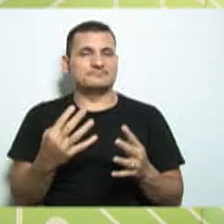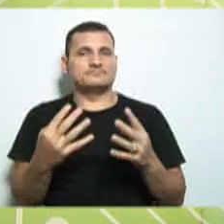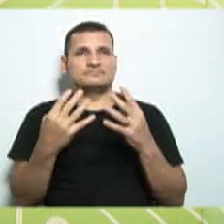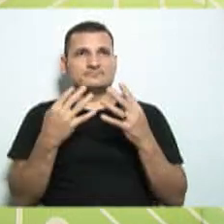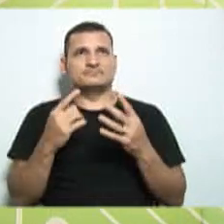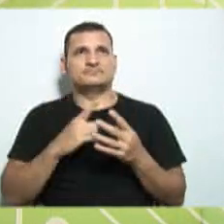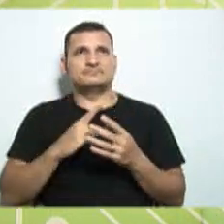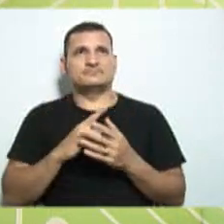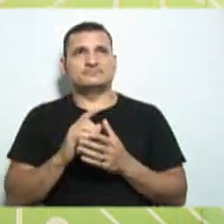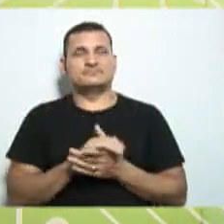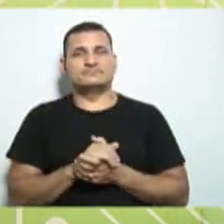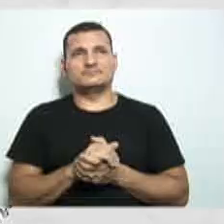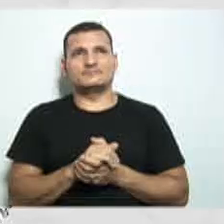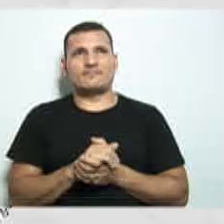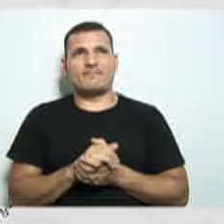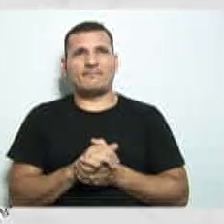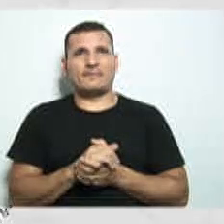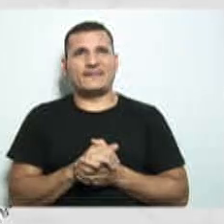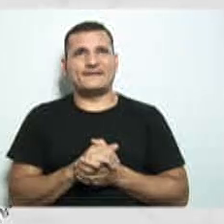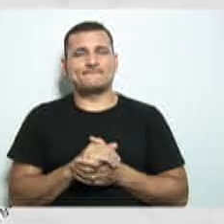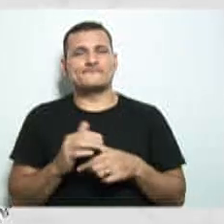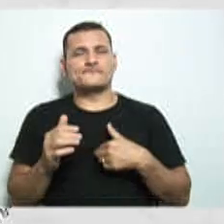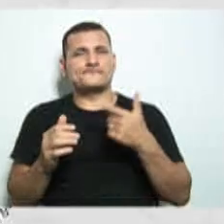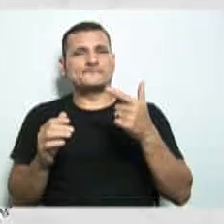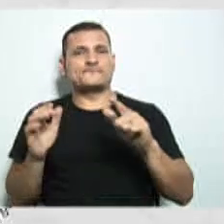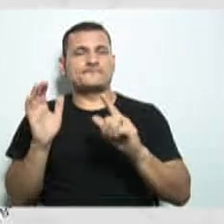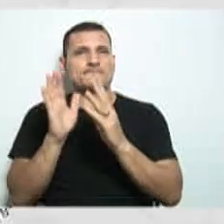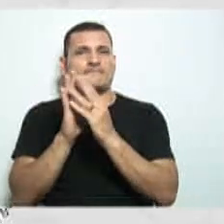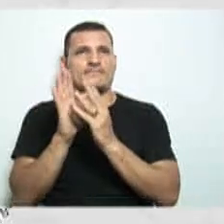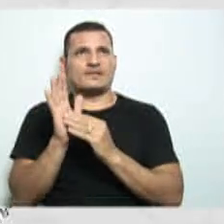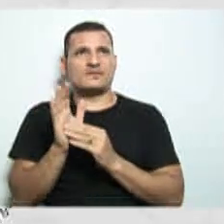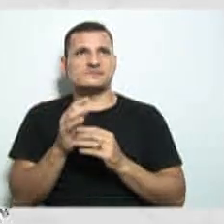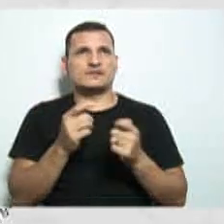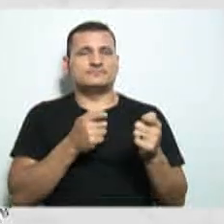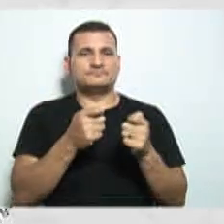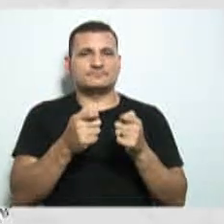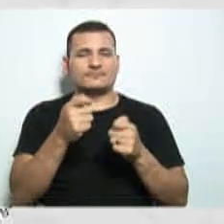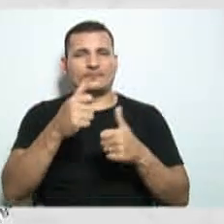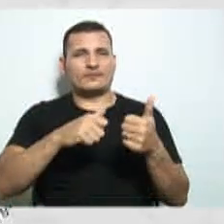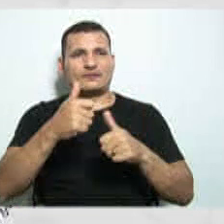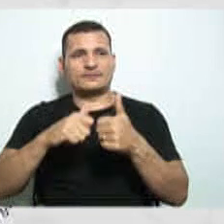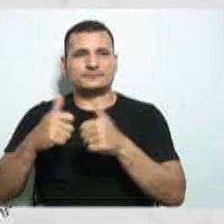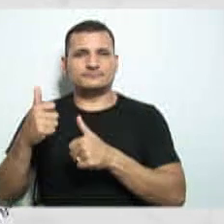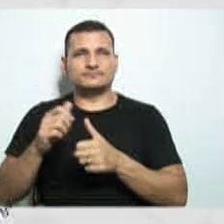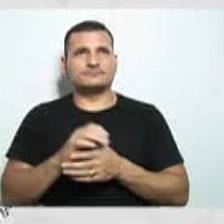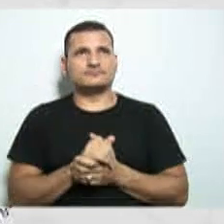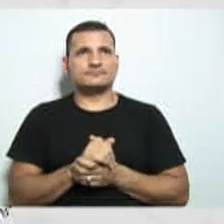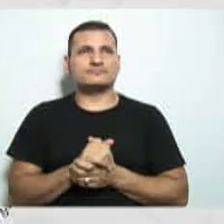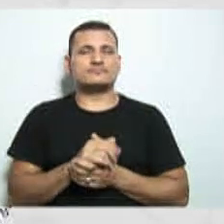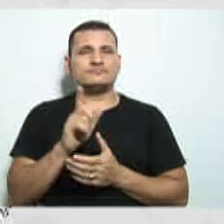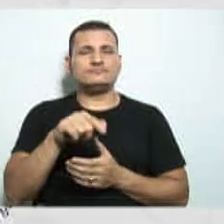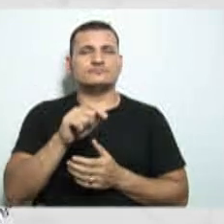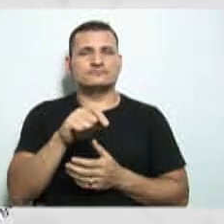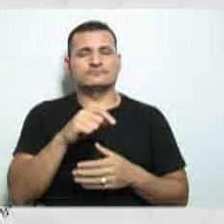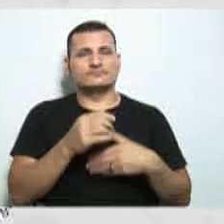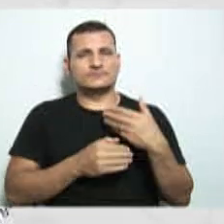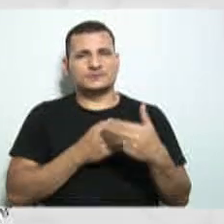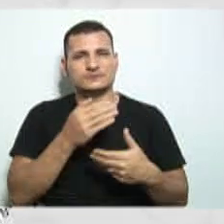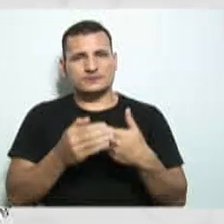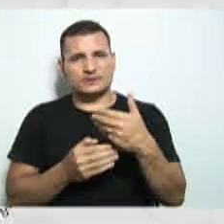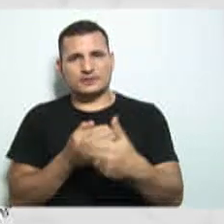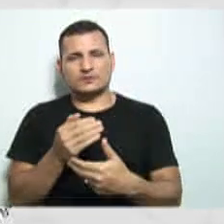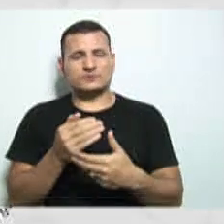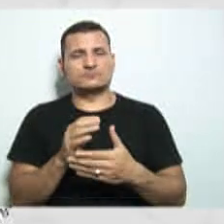aí. Vamos para o conteúdo, coloca na tela que tem mais para a gente finalizar aí, ó. Controle e avaliação, meu querido, compreende o processo através do qual